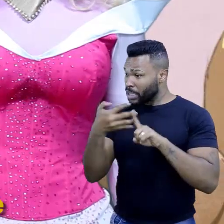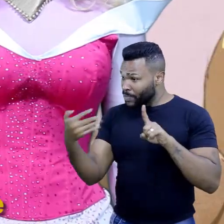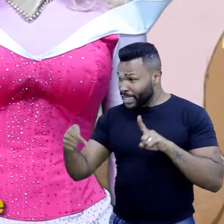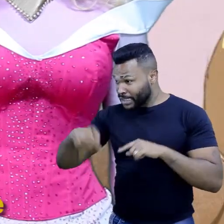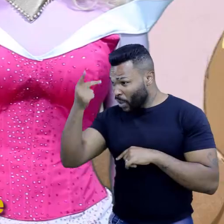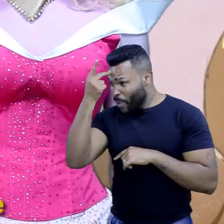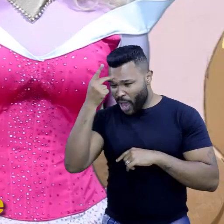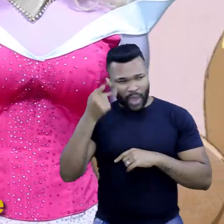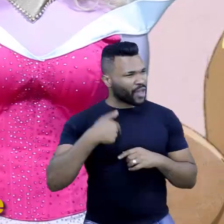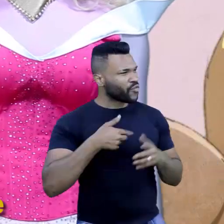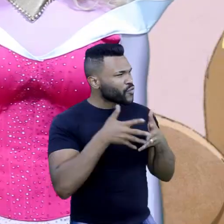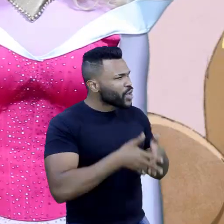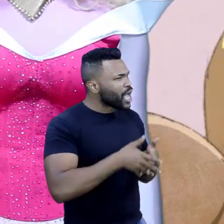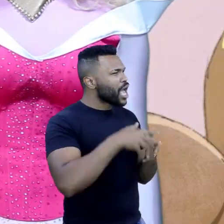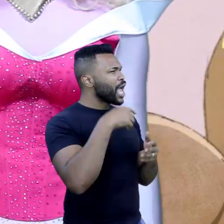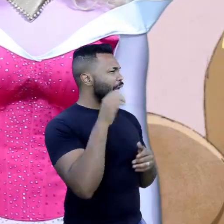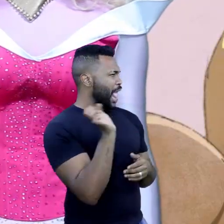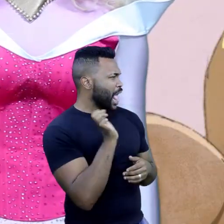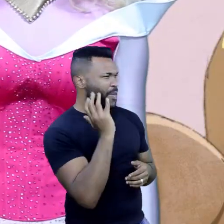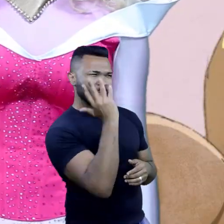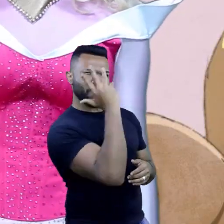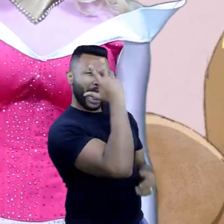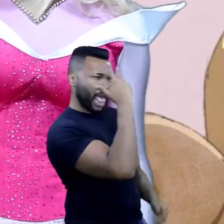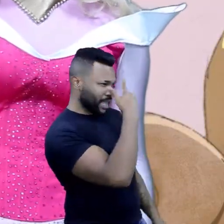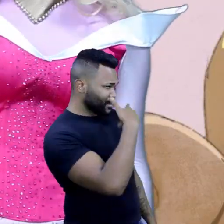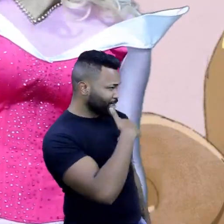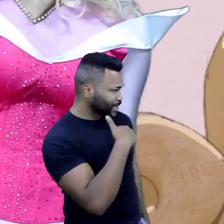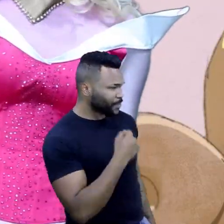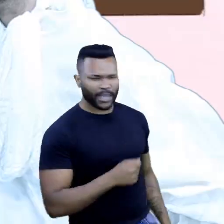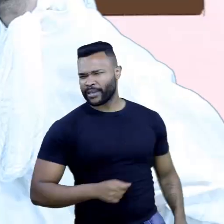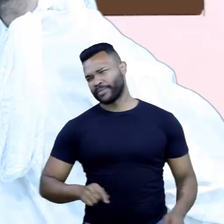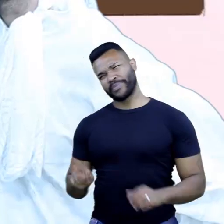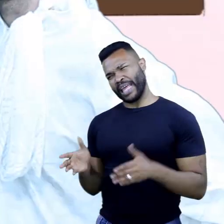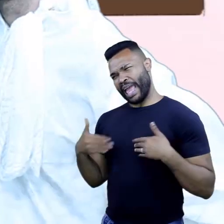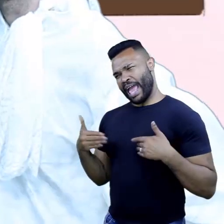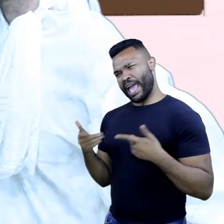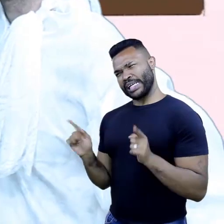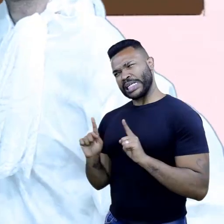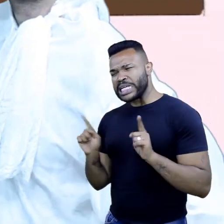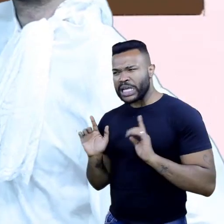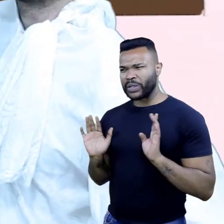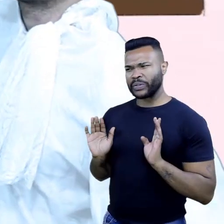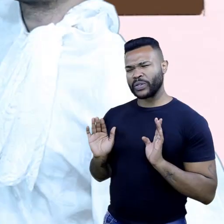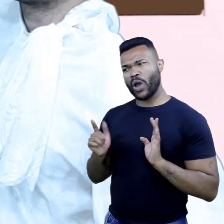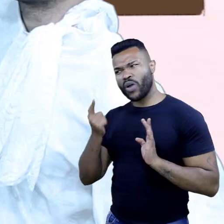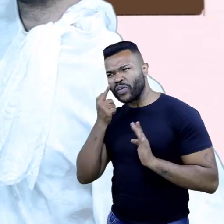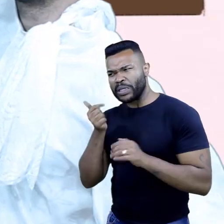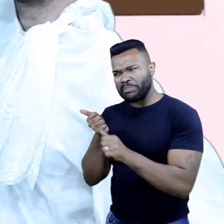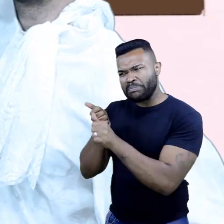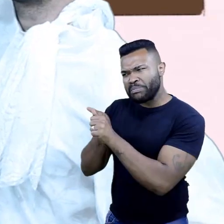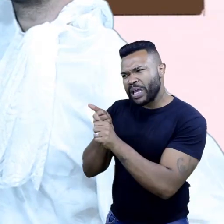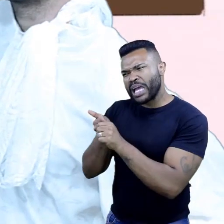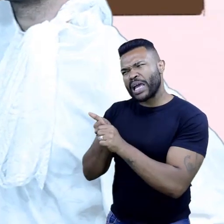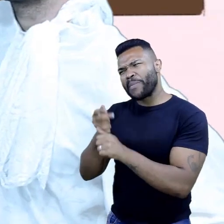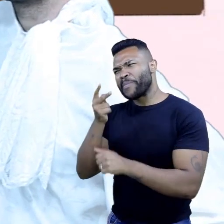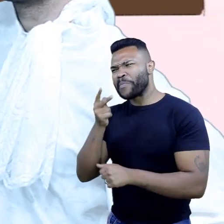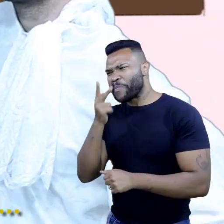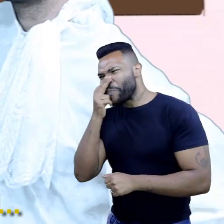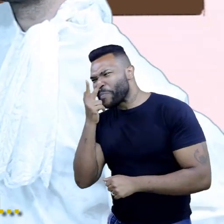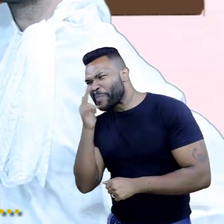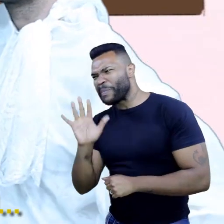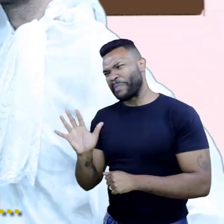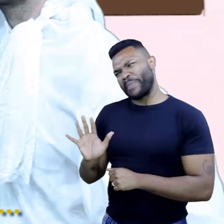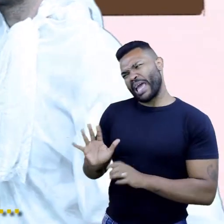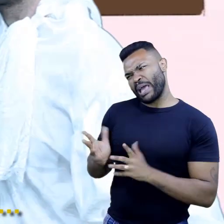Ah, você deve estar me confundindo com uma bicha belíssima. Não se empolga, Bi. Olhando bem, lembra,